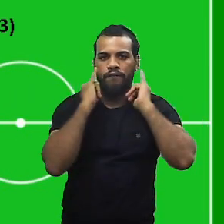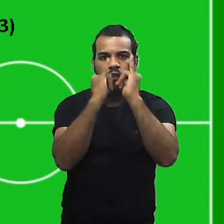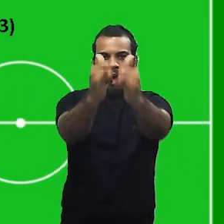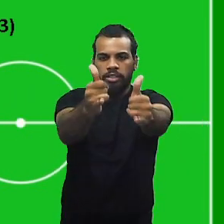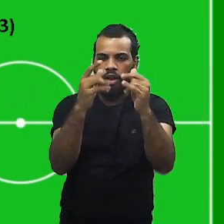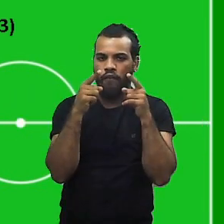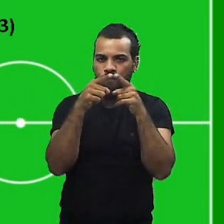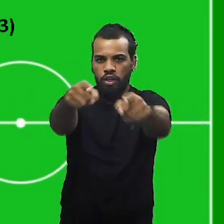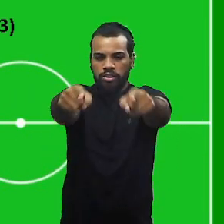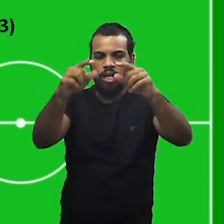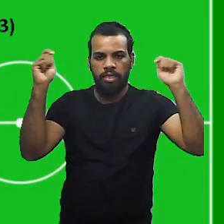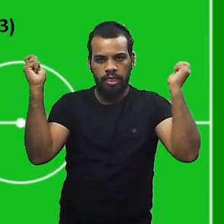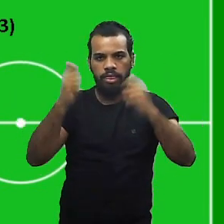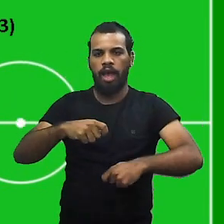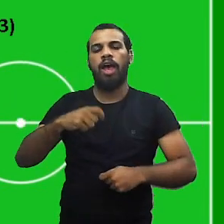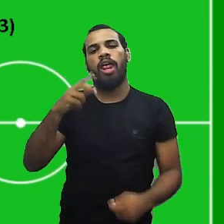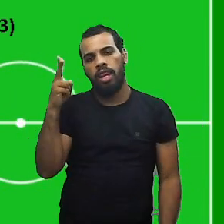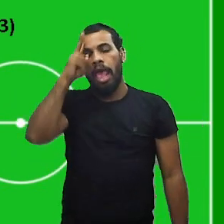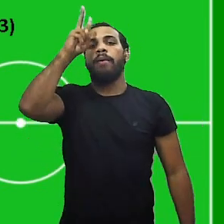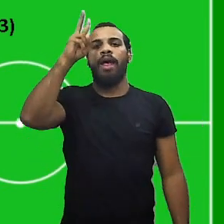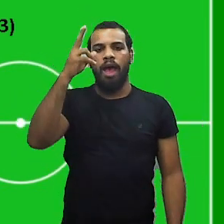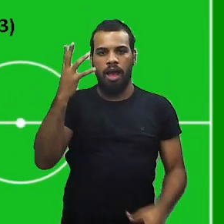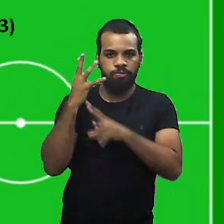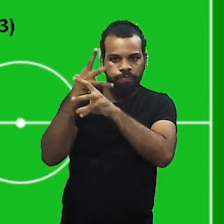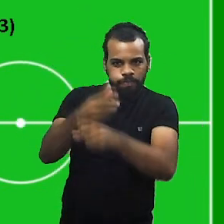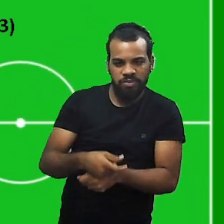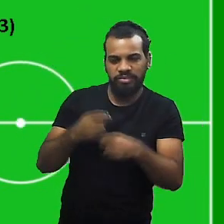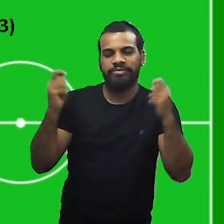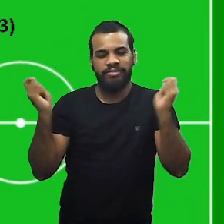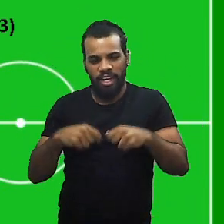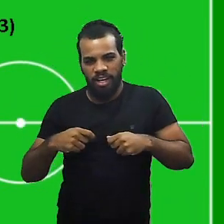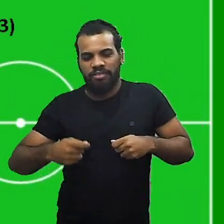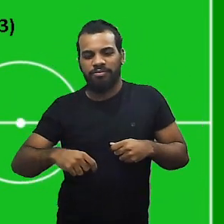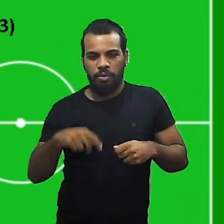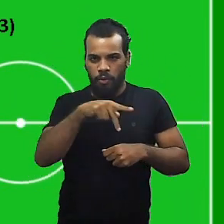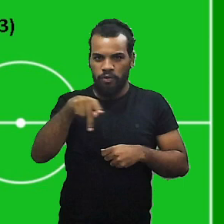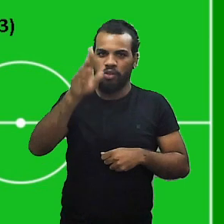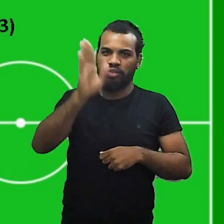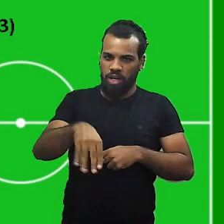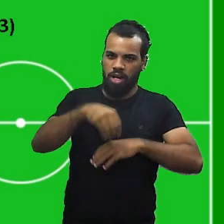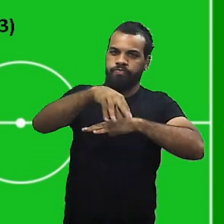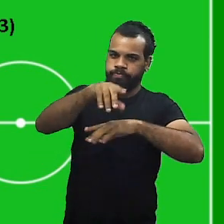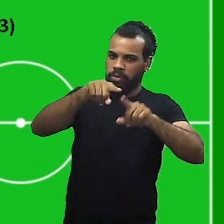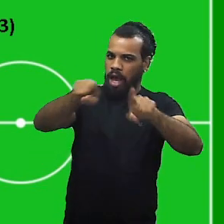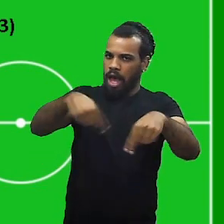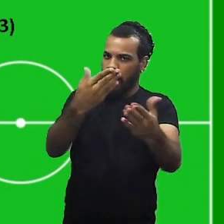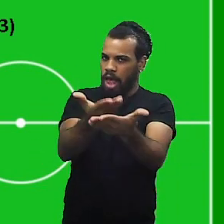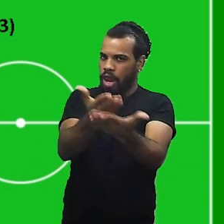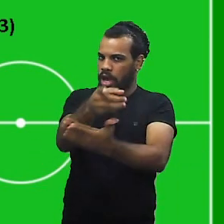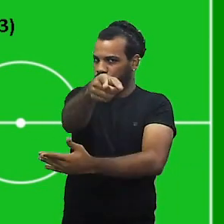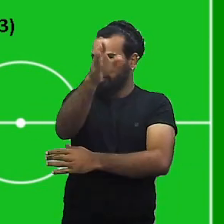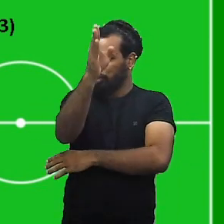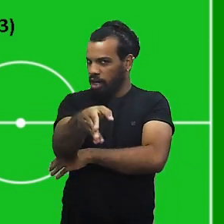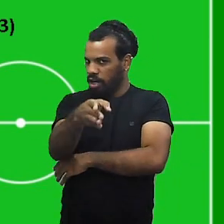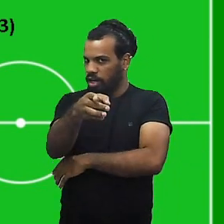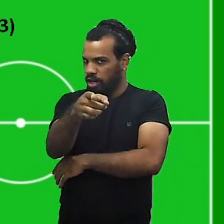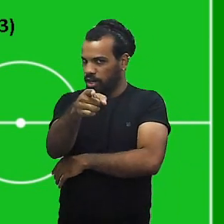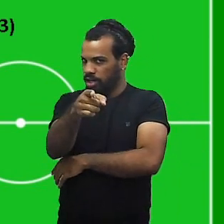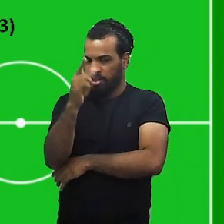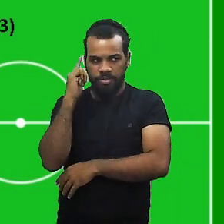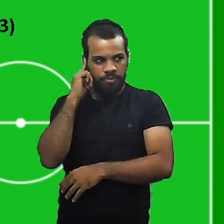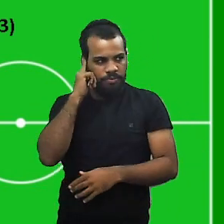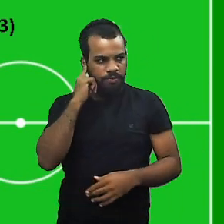poder relembrar esse tema. Eu tenho certeza que seu professor já viu com vocês na sala de aula também. E aqui você vem com a